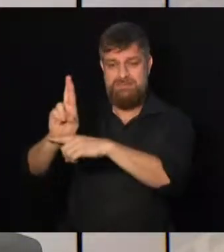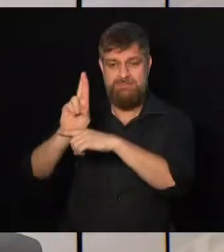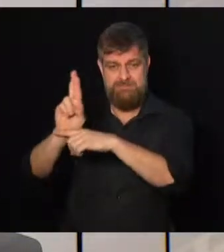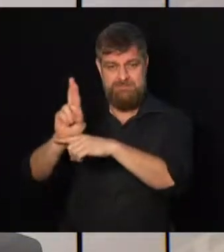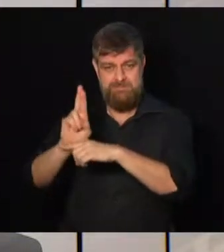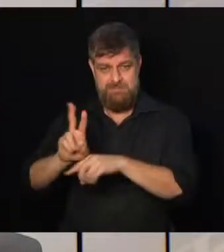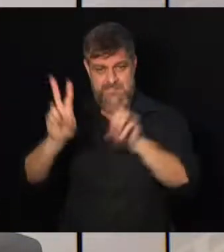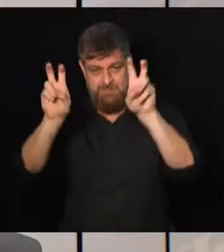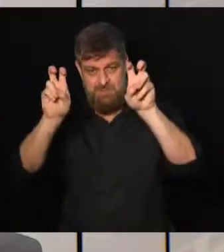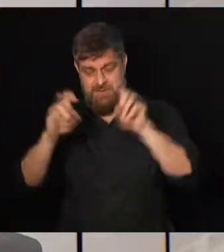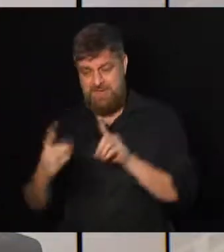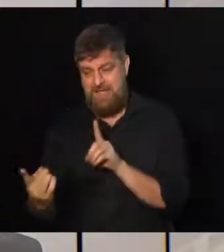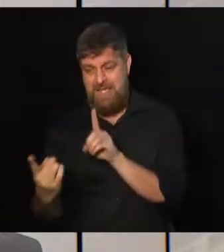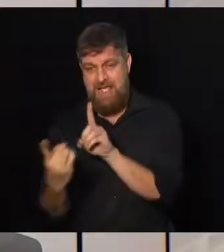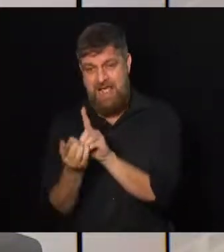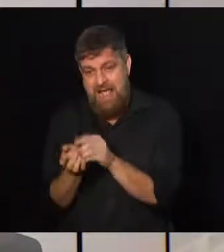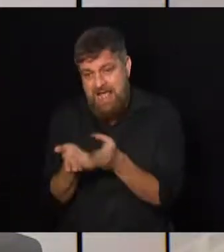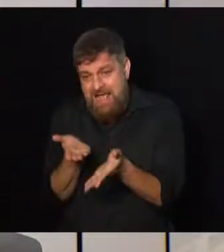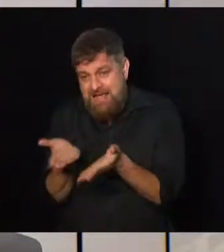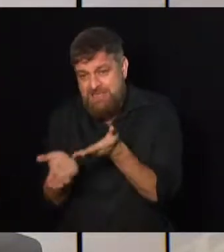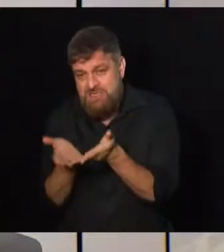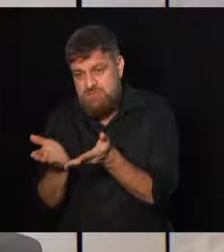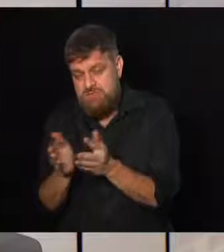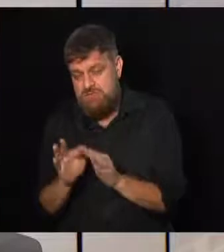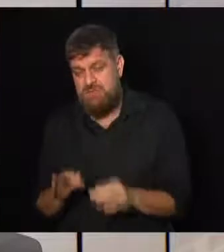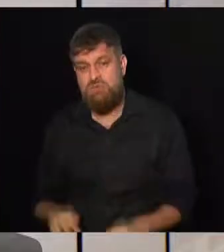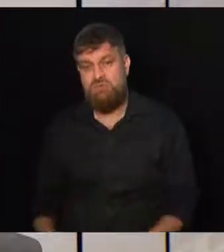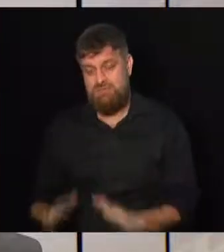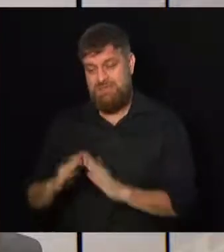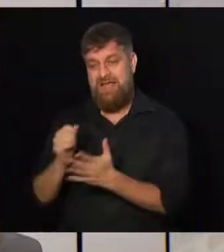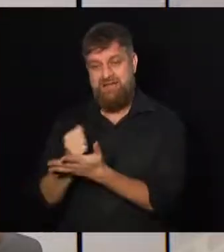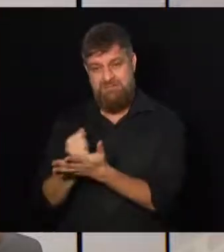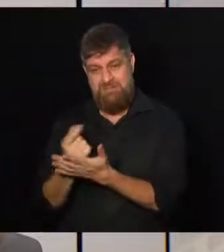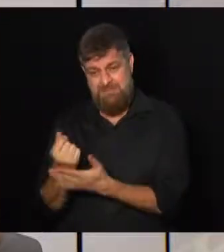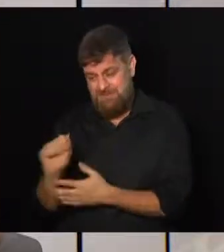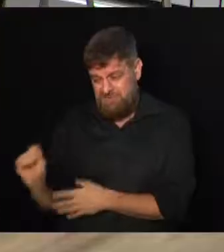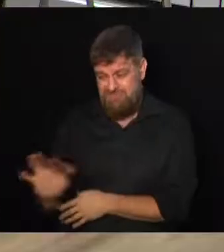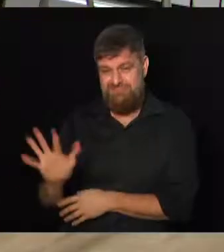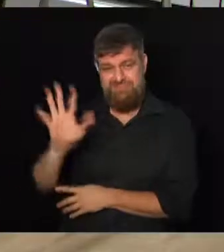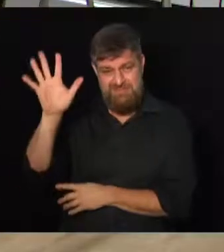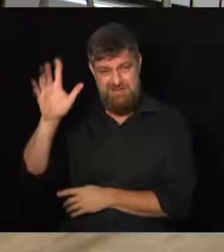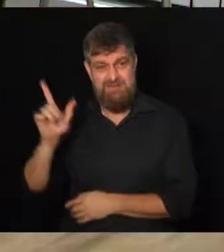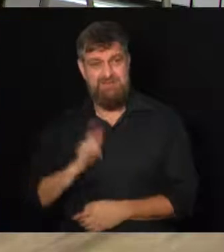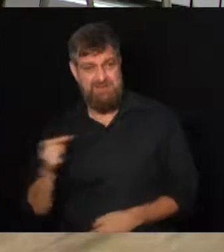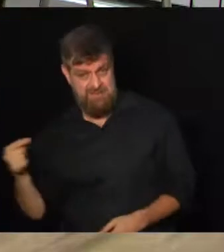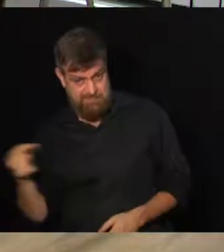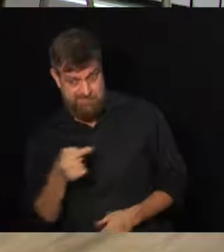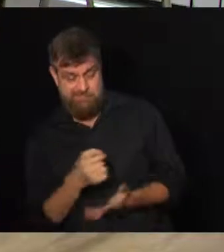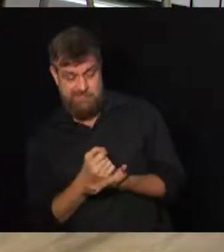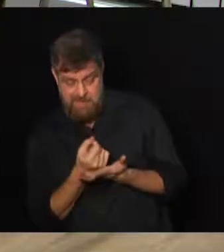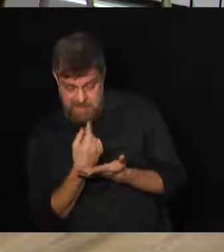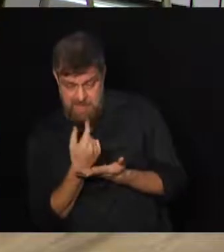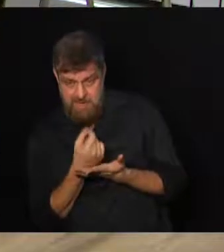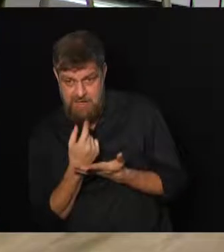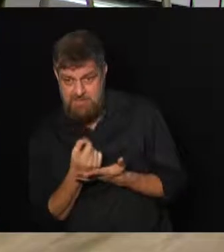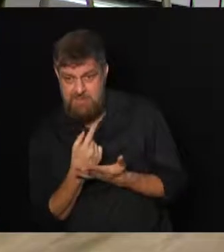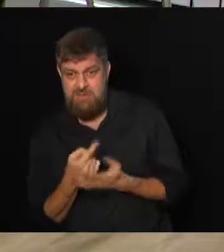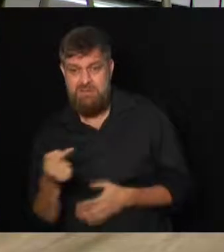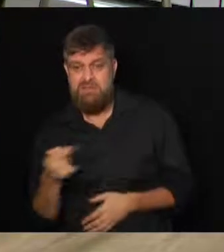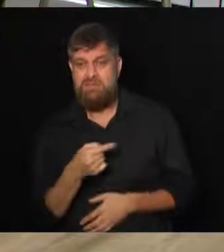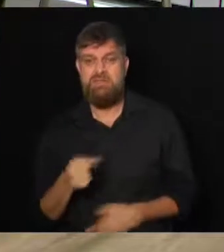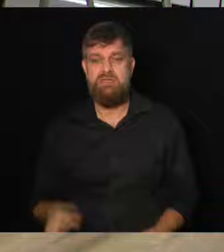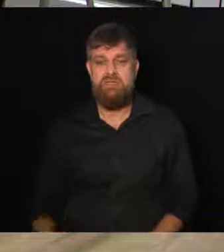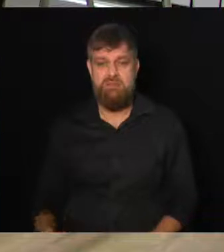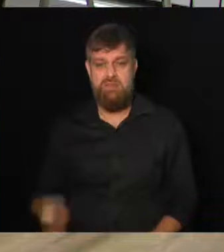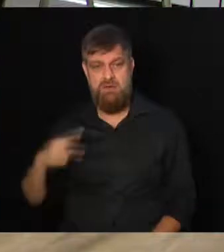diz respeito ao atendimento da farmácia de alto custo, que também é o acesso a medicamento. E aí o vereador, inclusive, tem uma